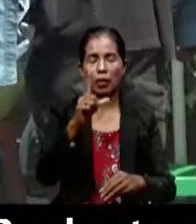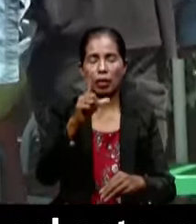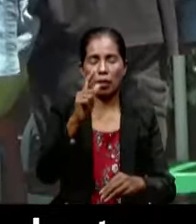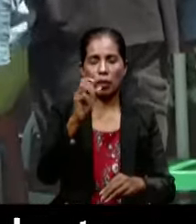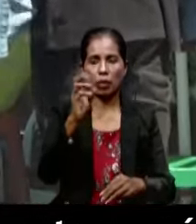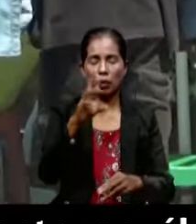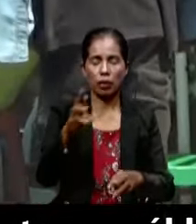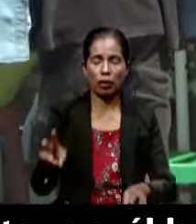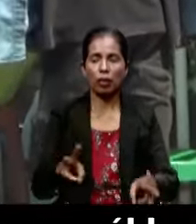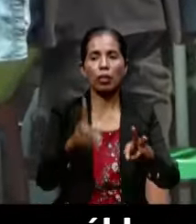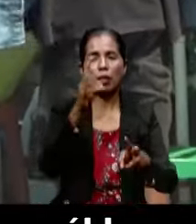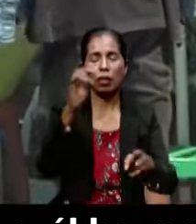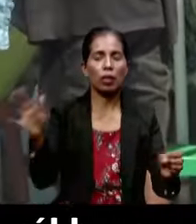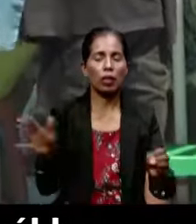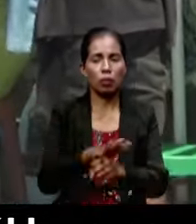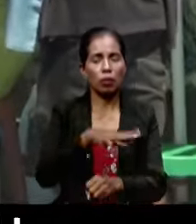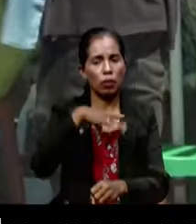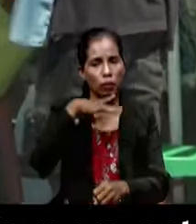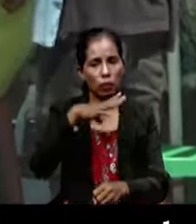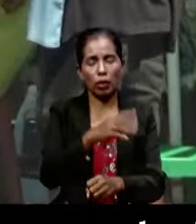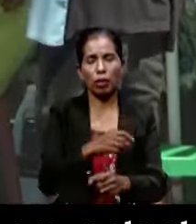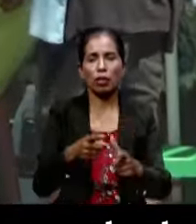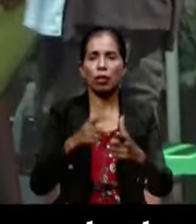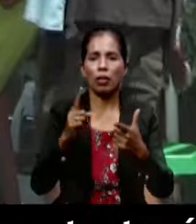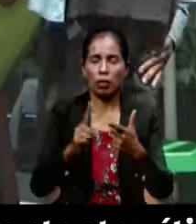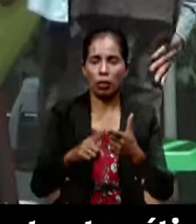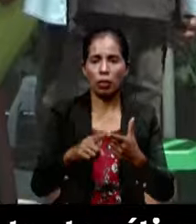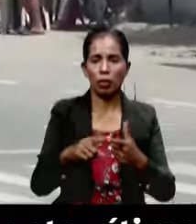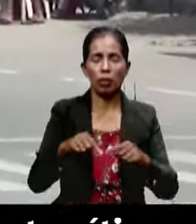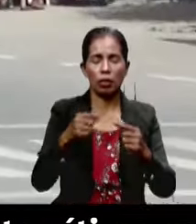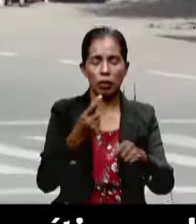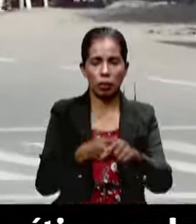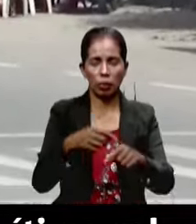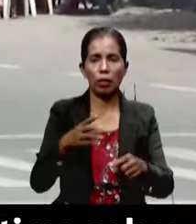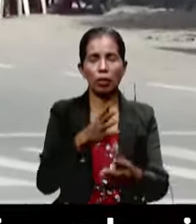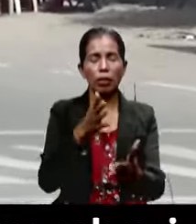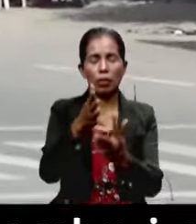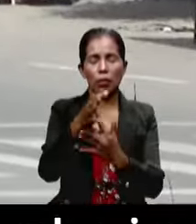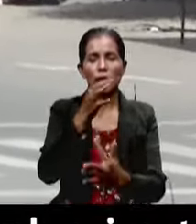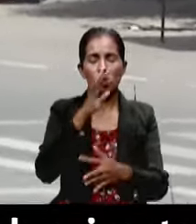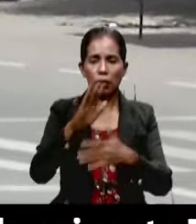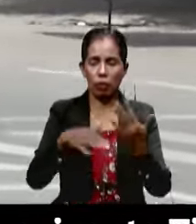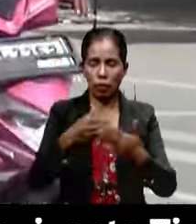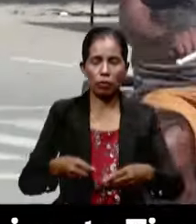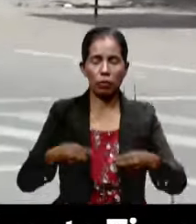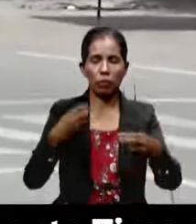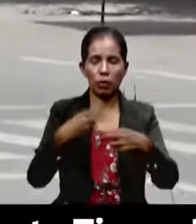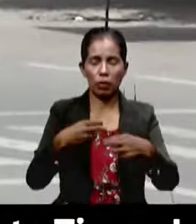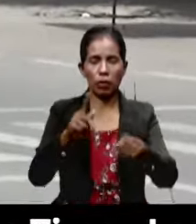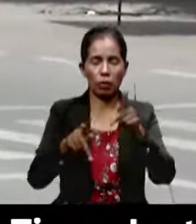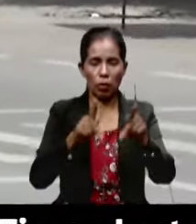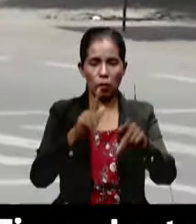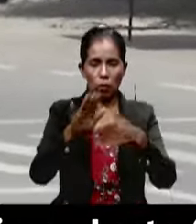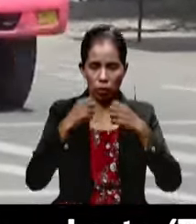estrada ia cidade dili ne na kon horai rahum Nune bainhira ani hurai rahun tama bahan sirane belefo impacto ba emania